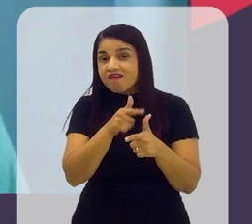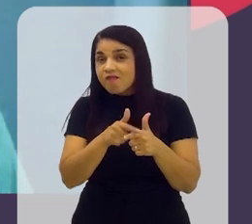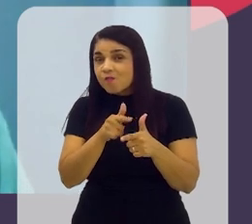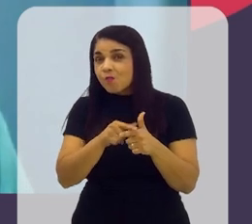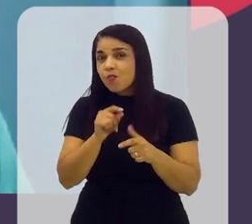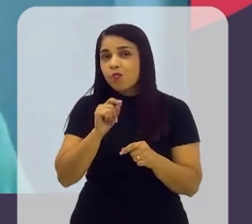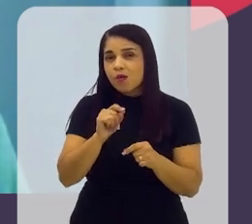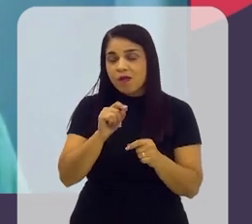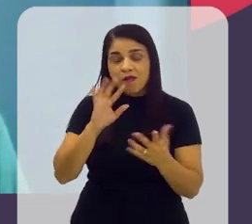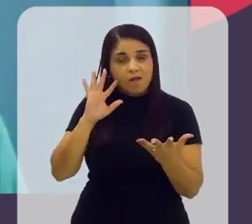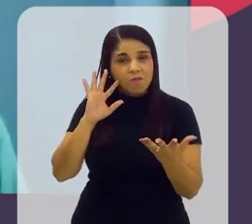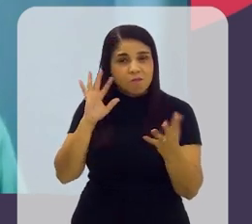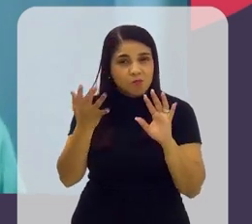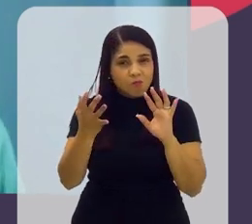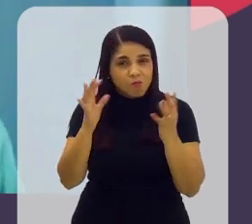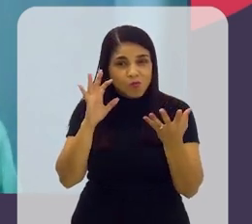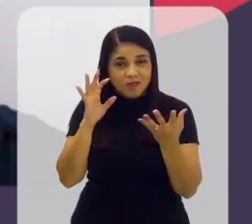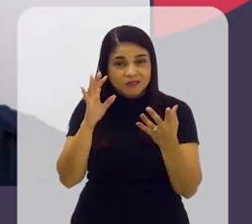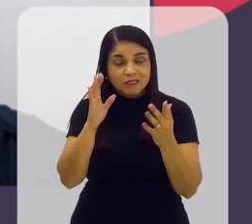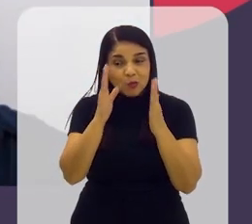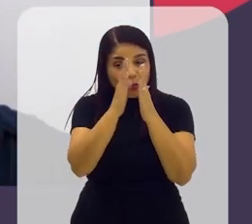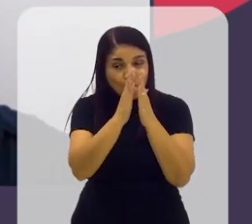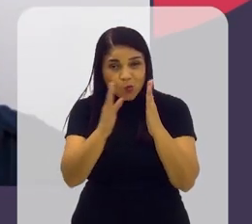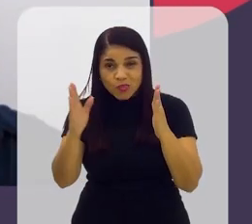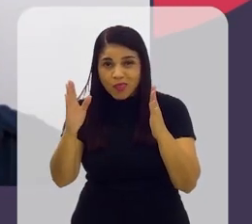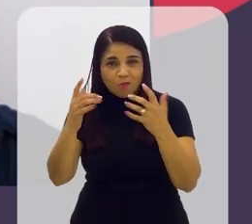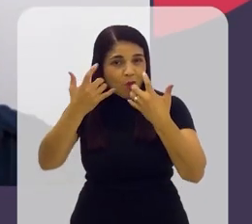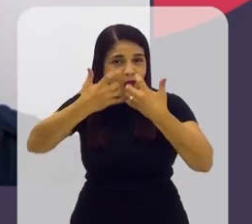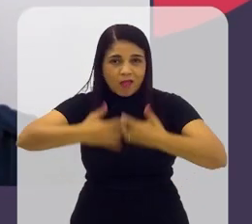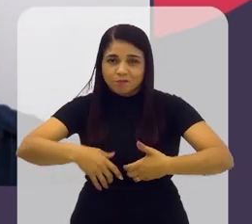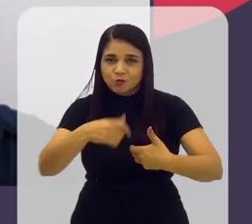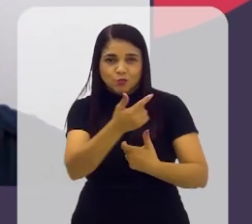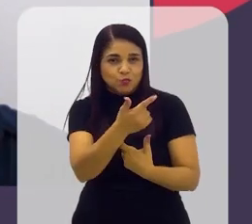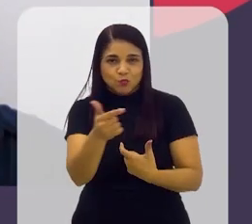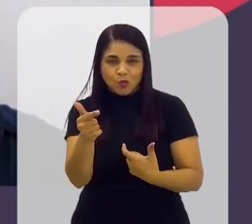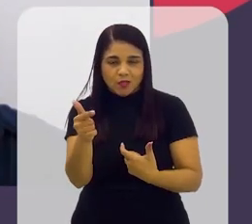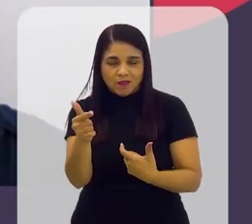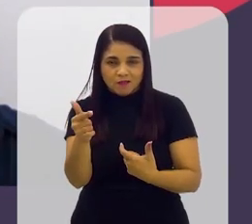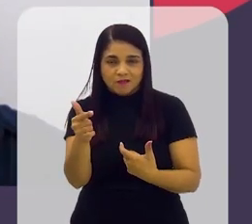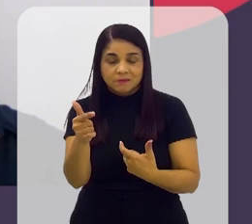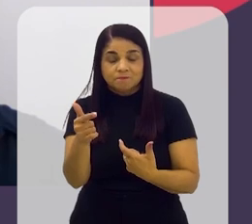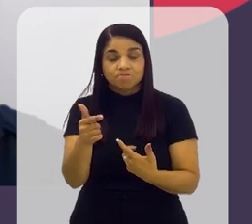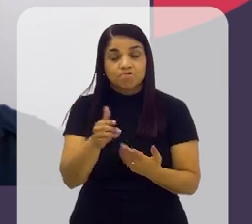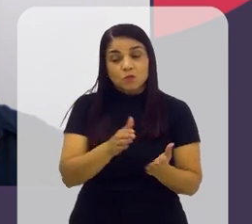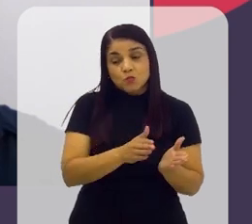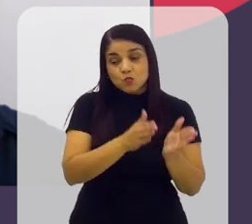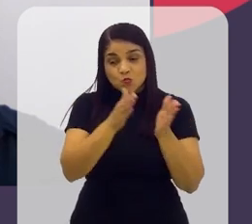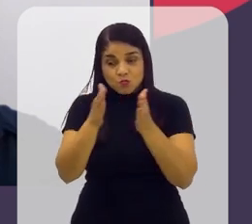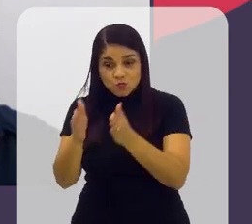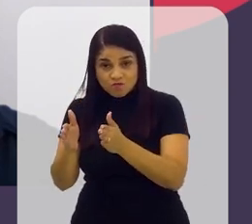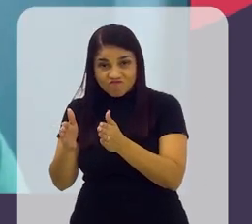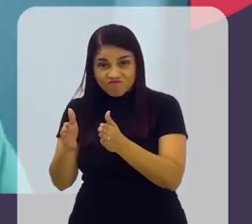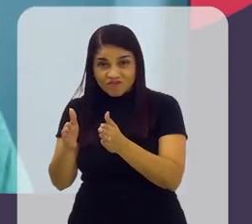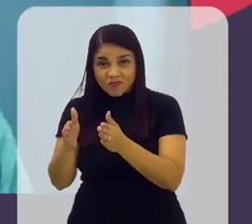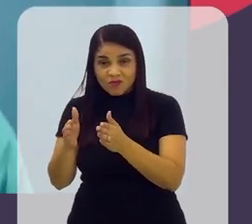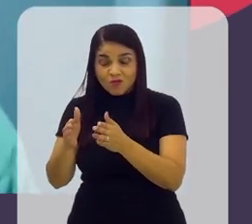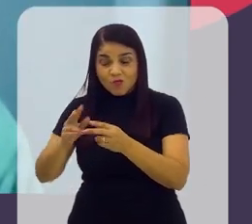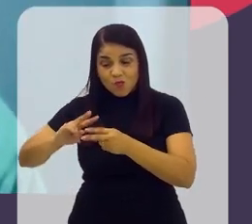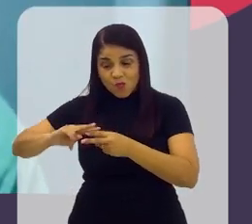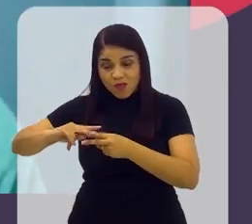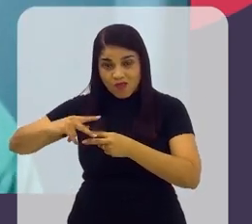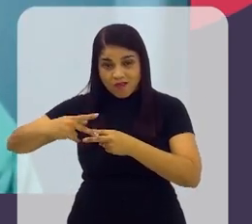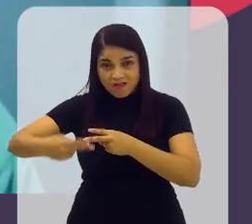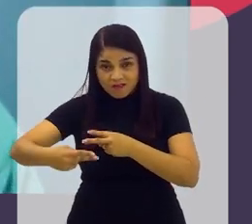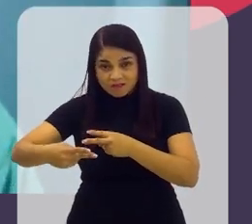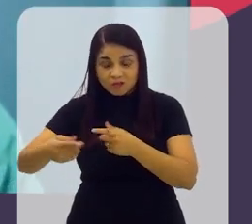é que essas mudanças não dão tempo para que esses organismos se adaptem a isso. Em contrapartida, isso pode ter um efeito contrário